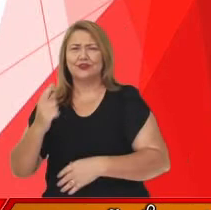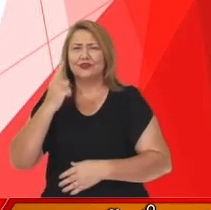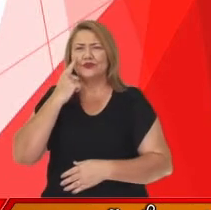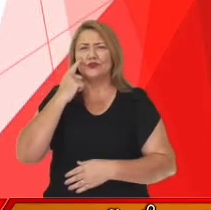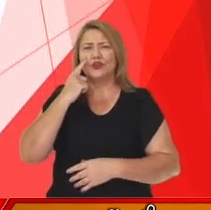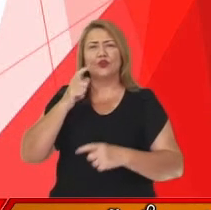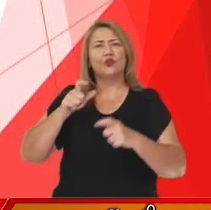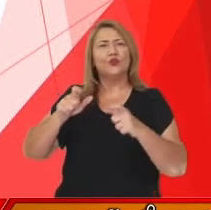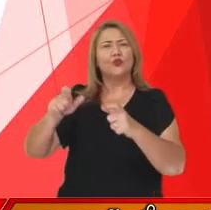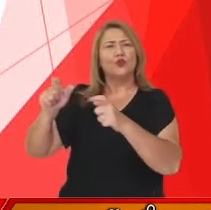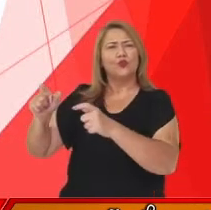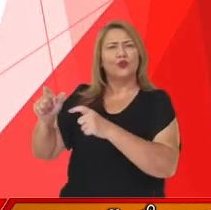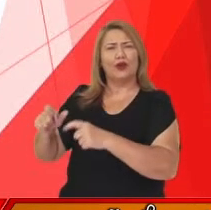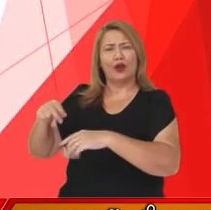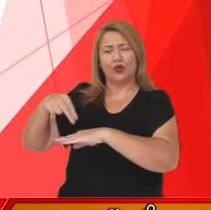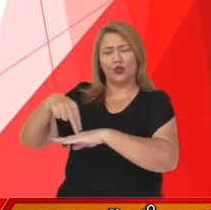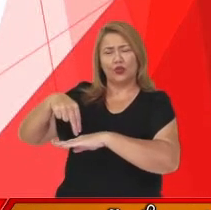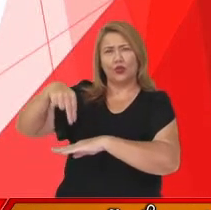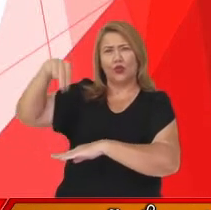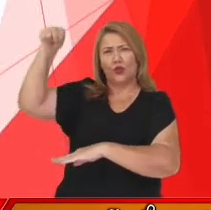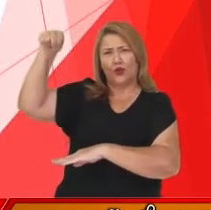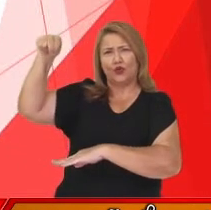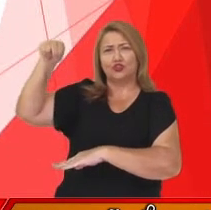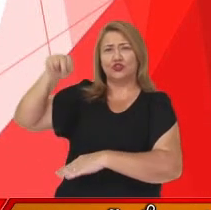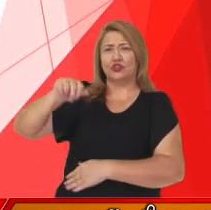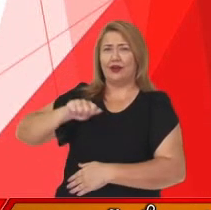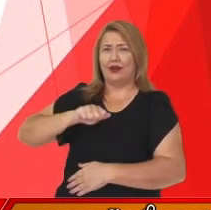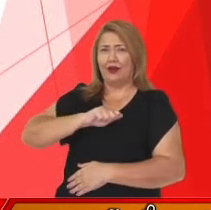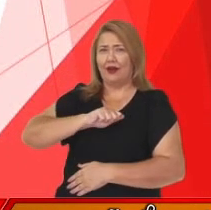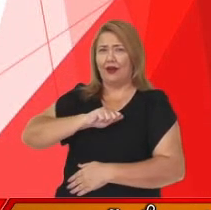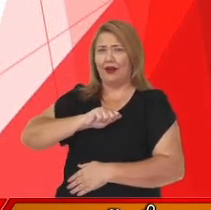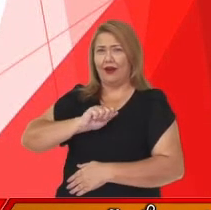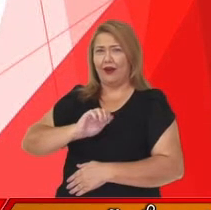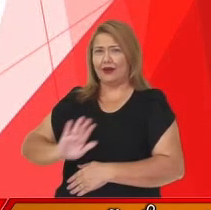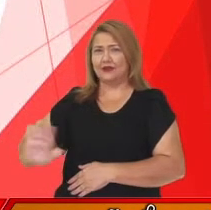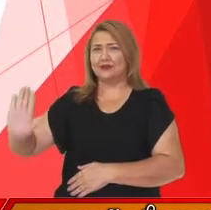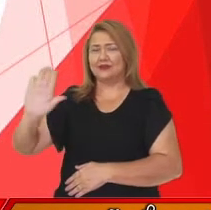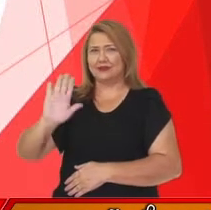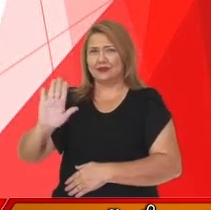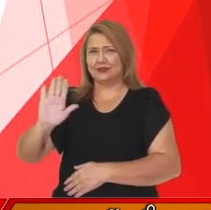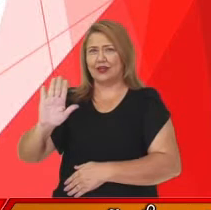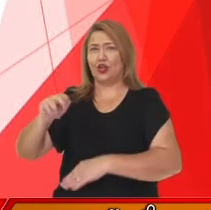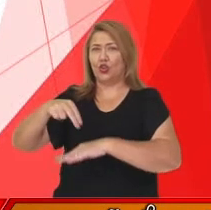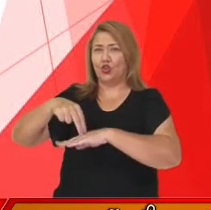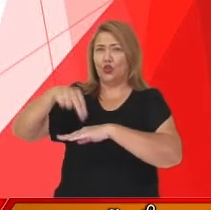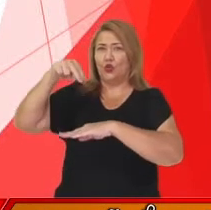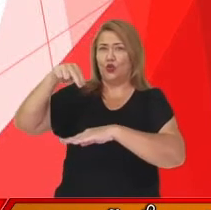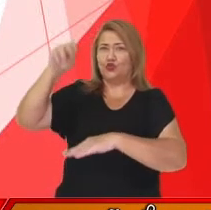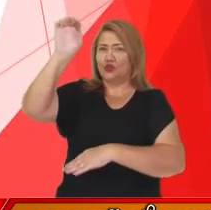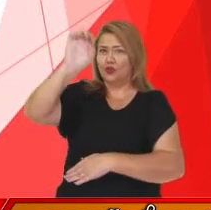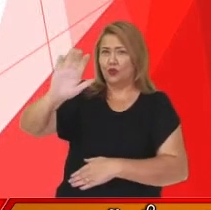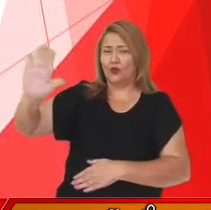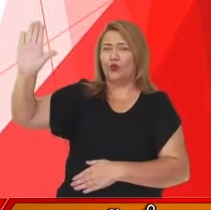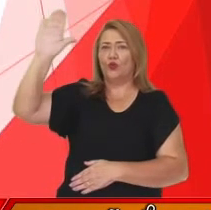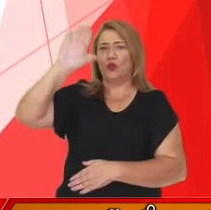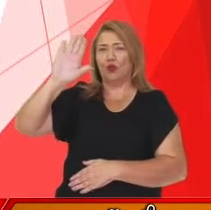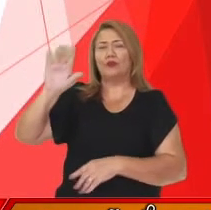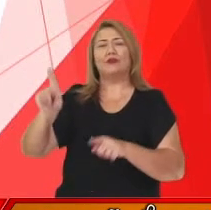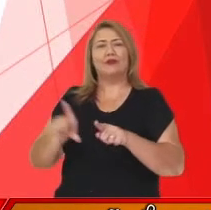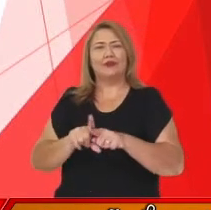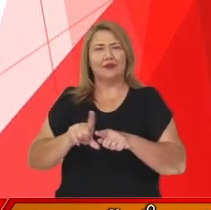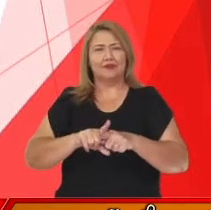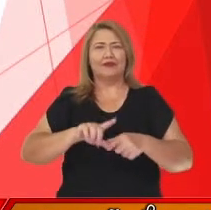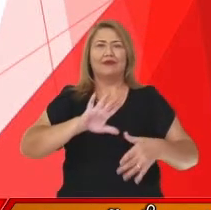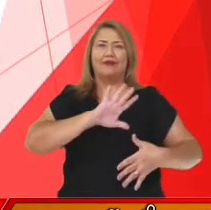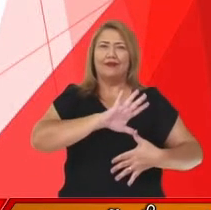que a região norte da Ásia EA região norte da Europa assim como do continente